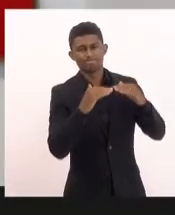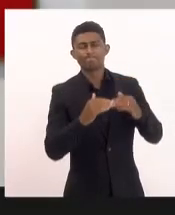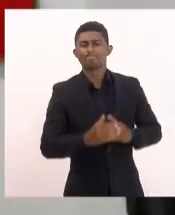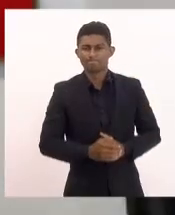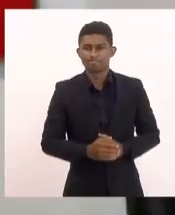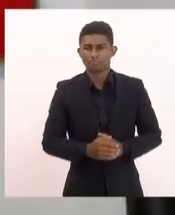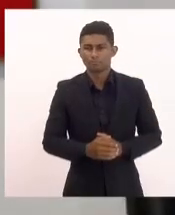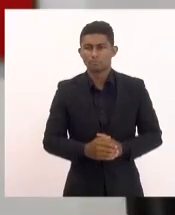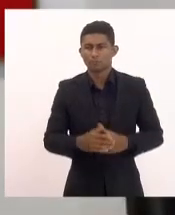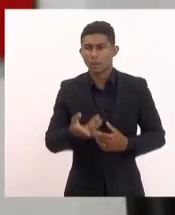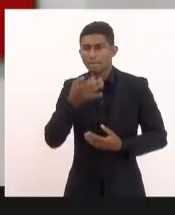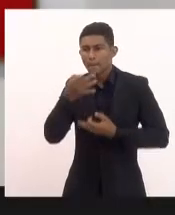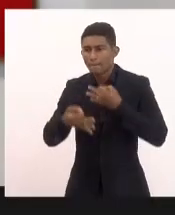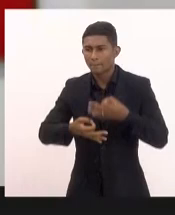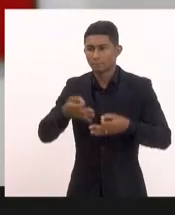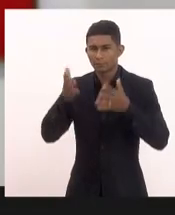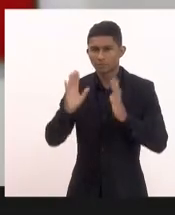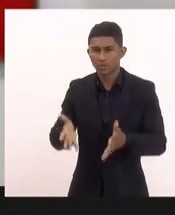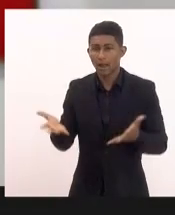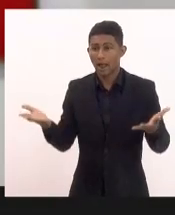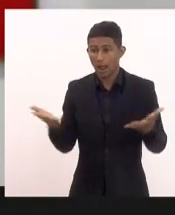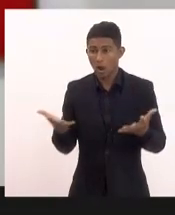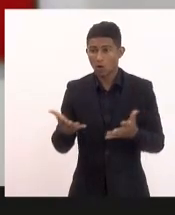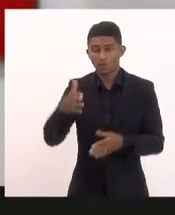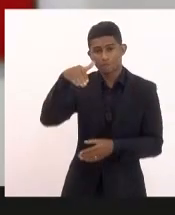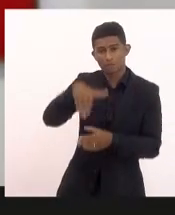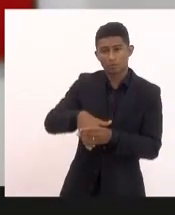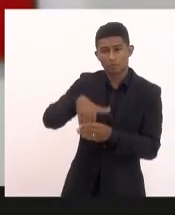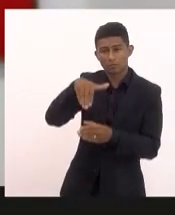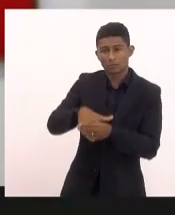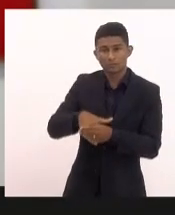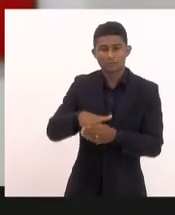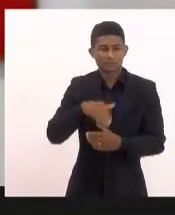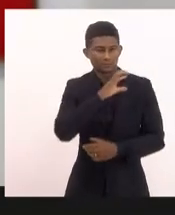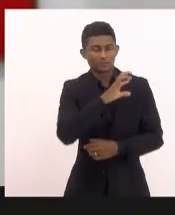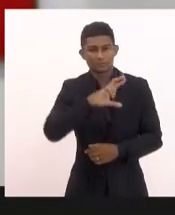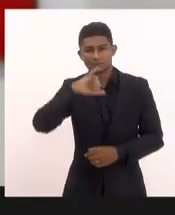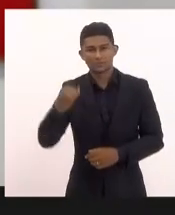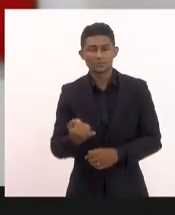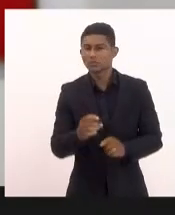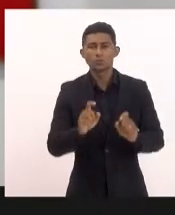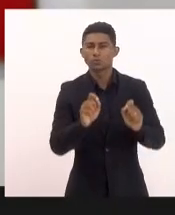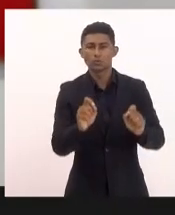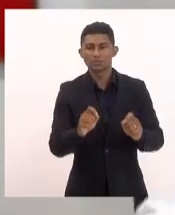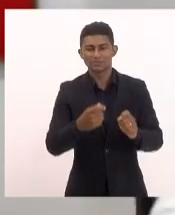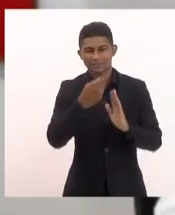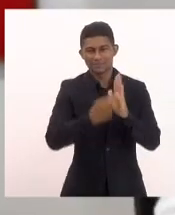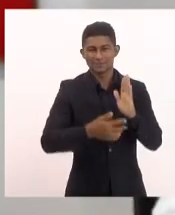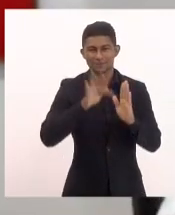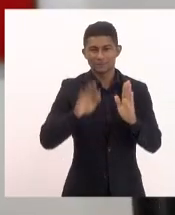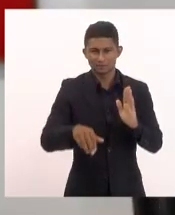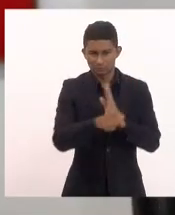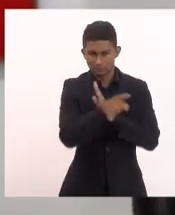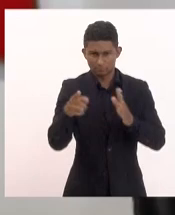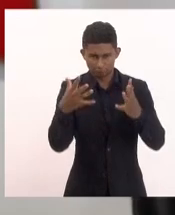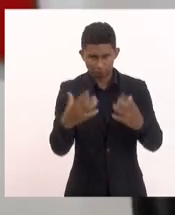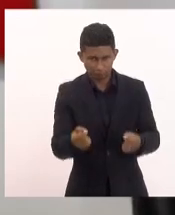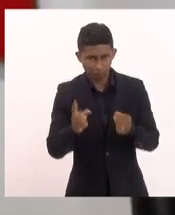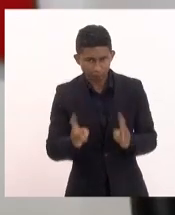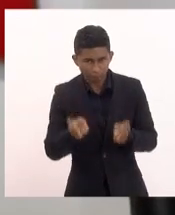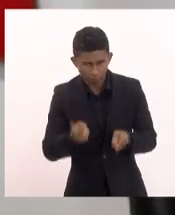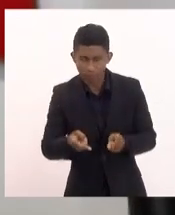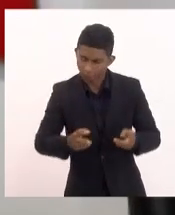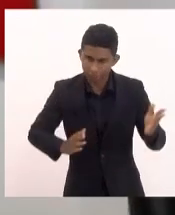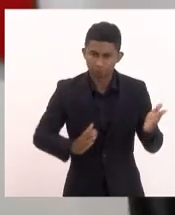Com os pareceres emitidos em votação, parecer da CCJ, com forma final de redação. Se os que aprovam permaneçam como estão,